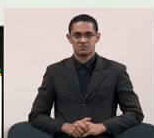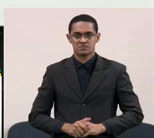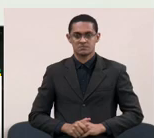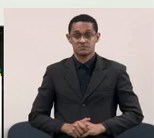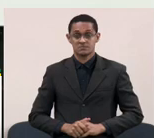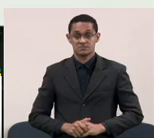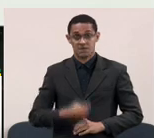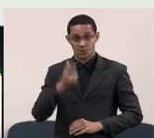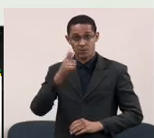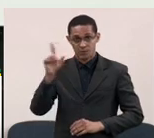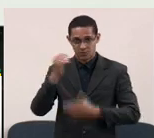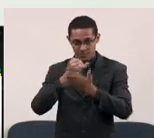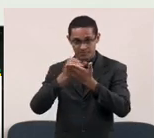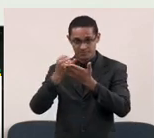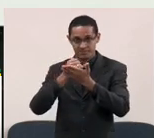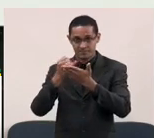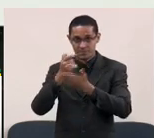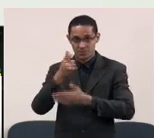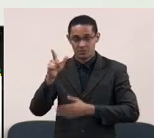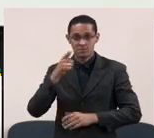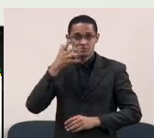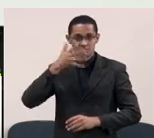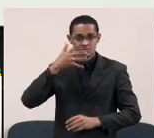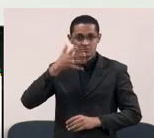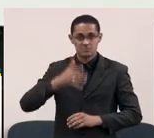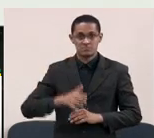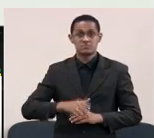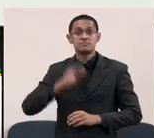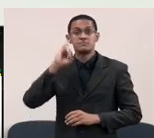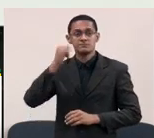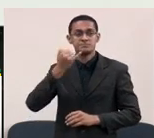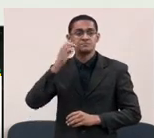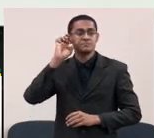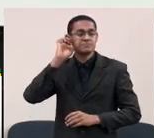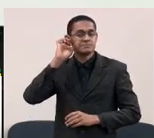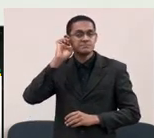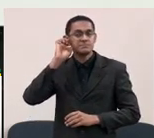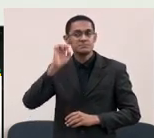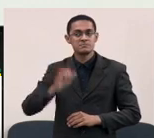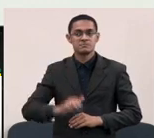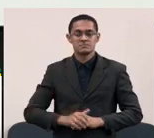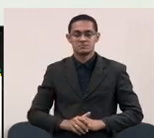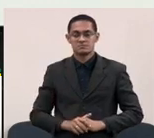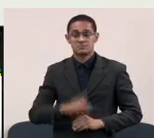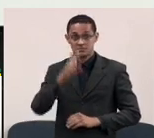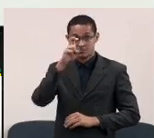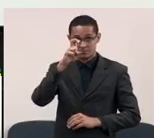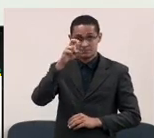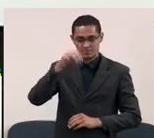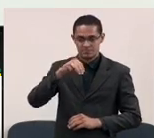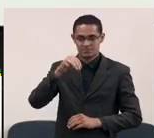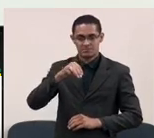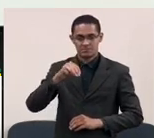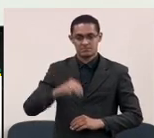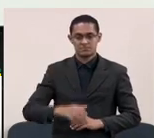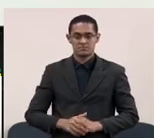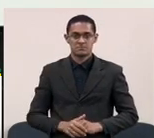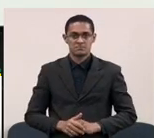Próximo orador escrito, deputado Oliveira Santos. Próximo orador, deputado Dr. Jaci. Deputado Dr. Jaci, 5 minutos regimentais, a Vossa